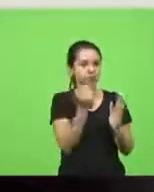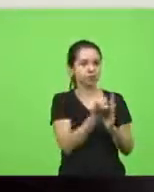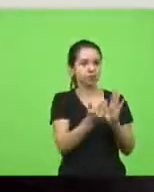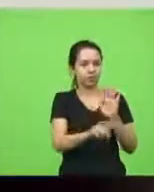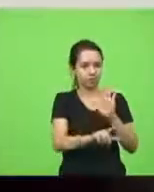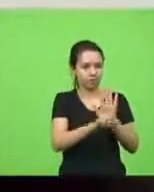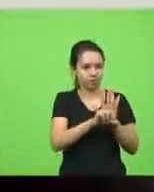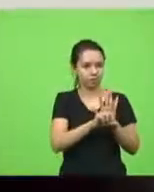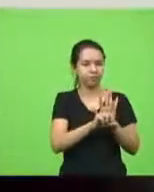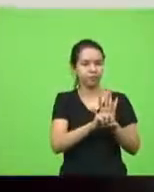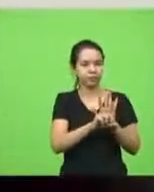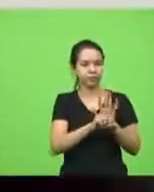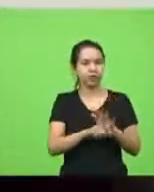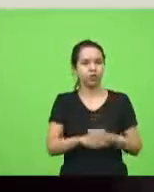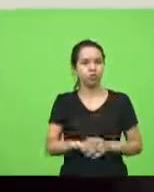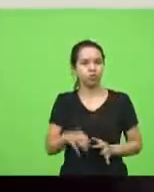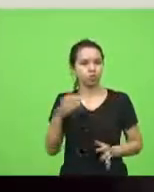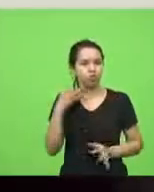concedido,